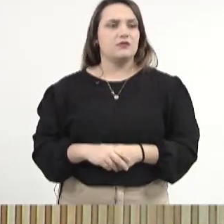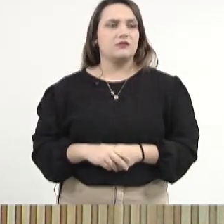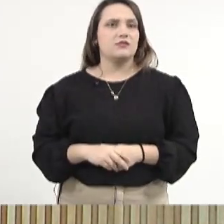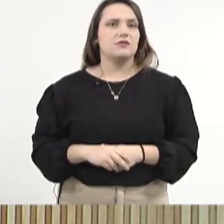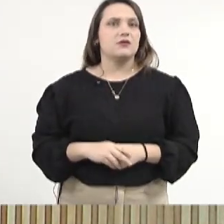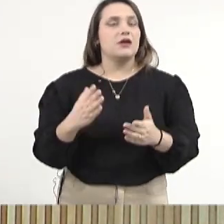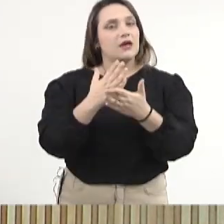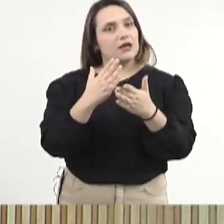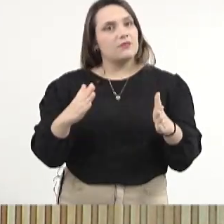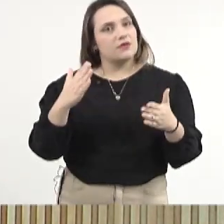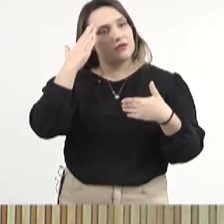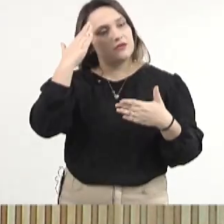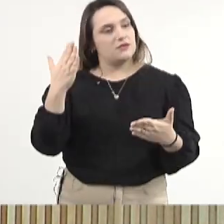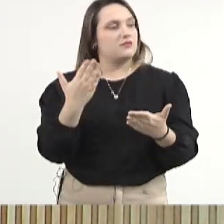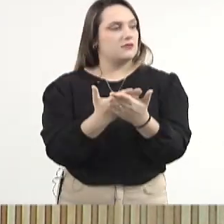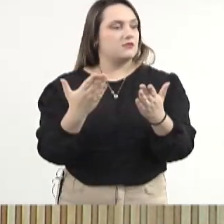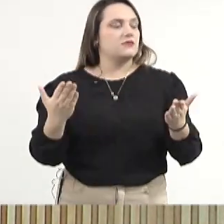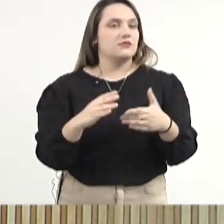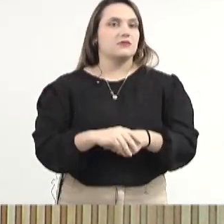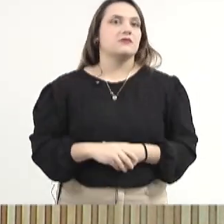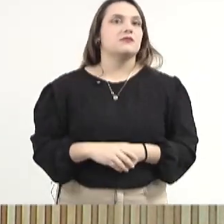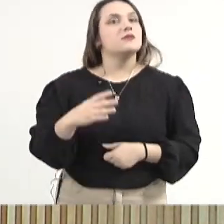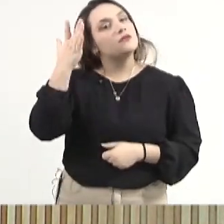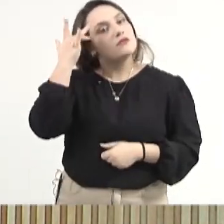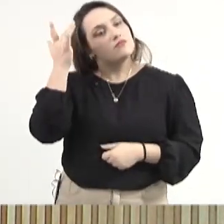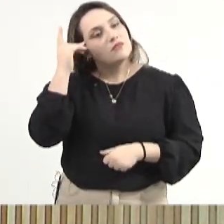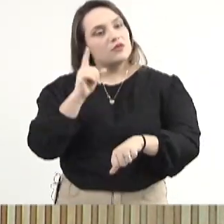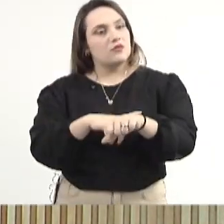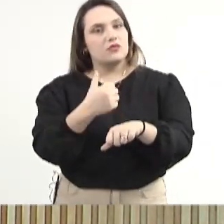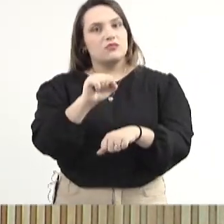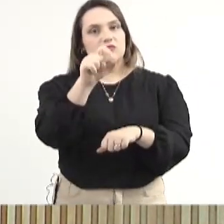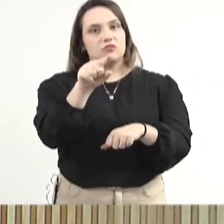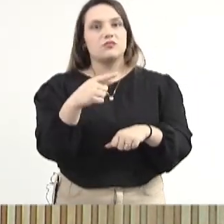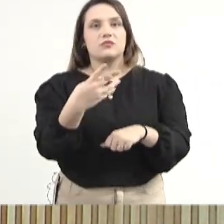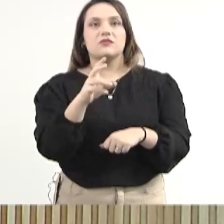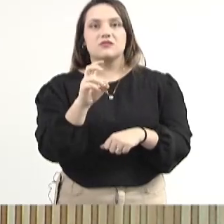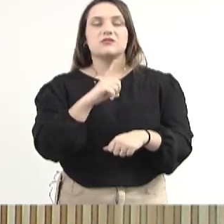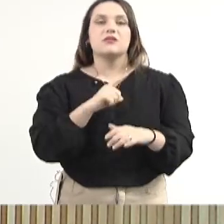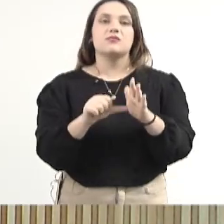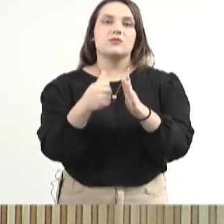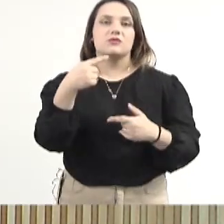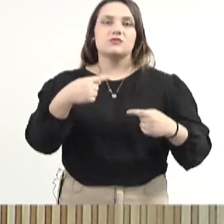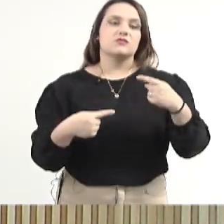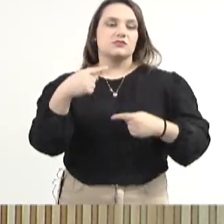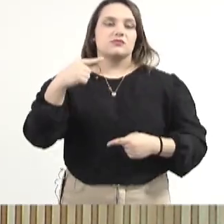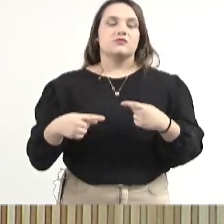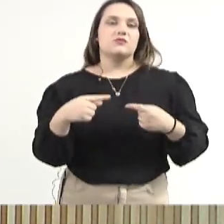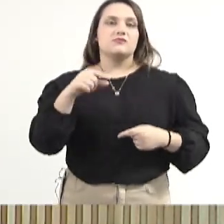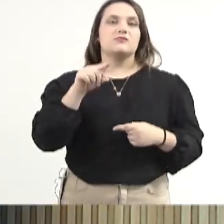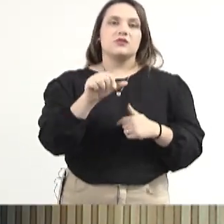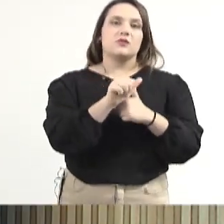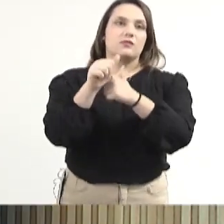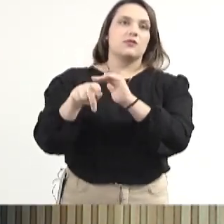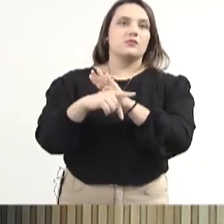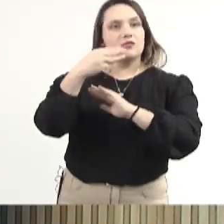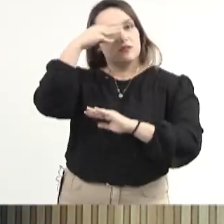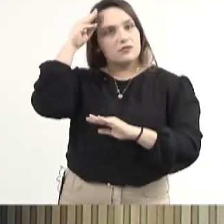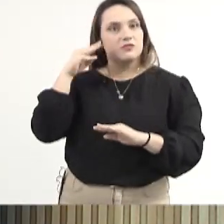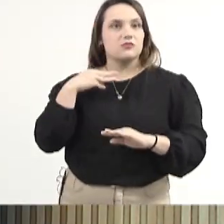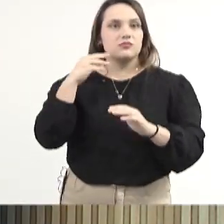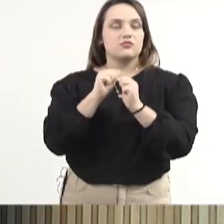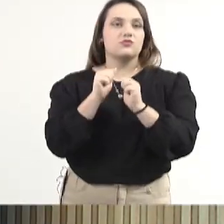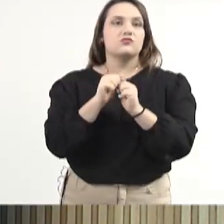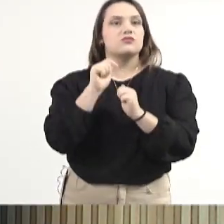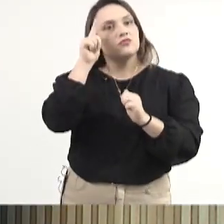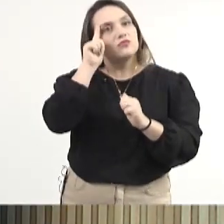Redação Final, agradecendo mais uma vez pela sua audiência. Amanhã, 8h45 da manhã, tem primeira discussão ao vivo com a Maritê Pogo e o